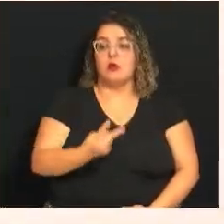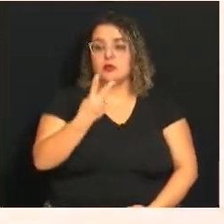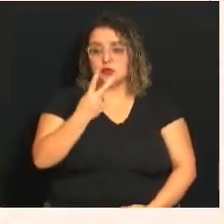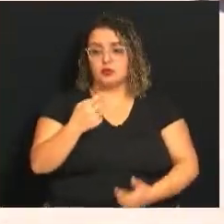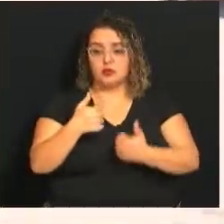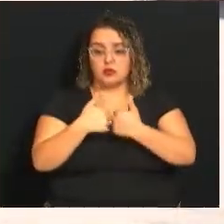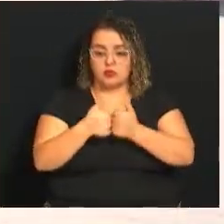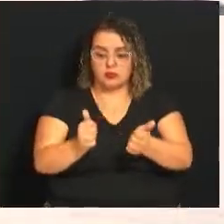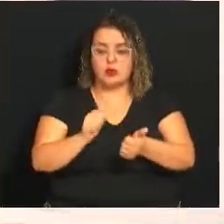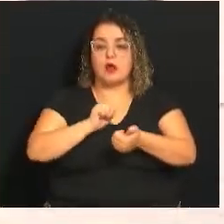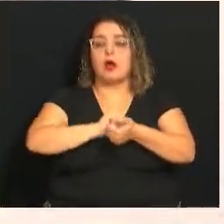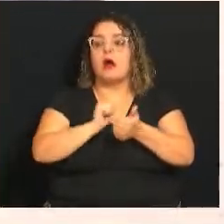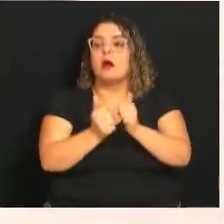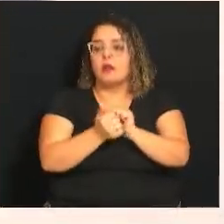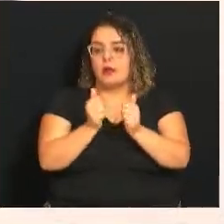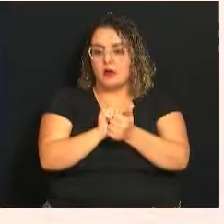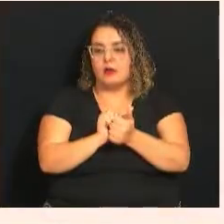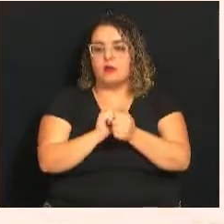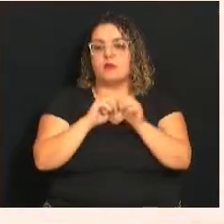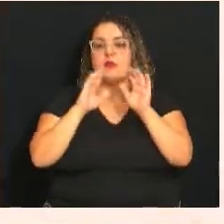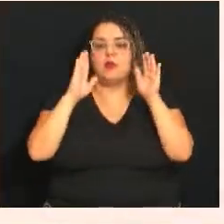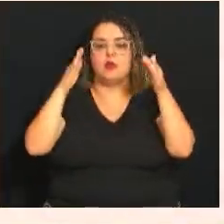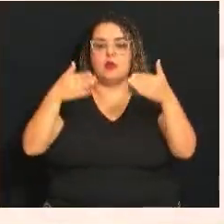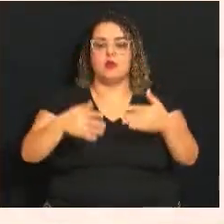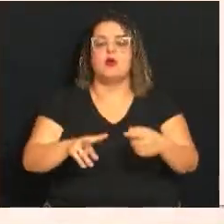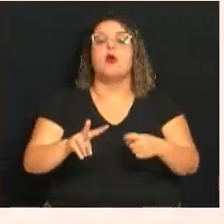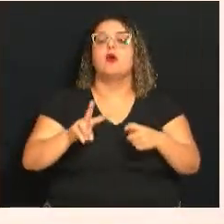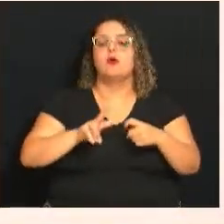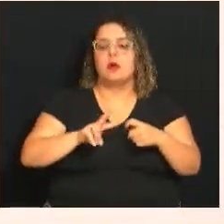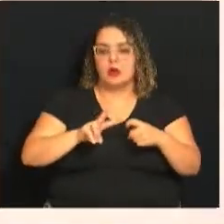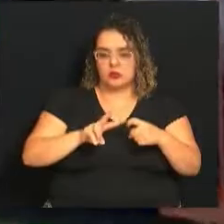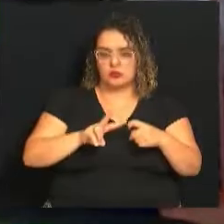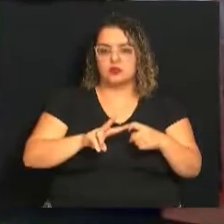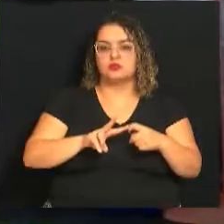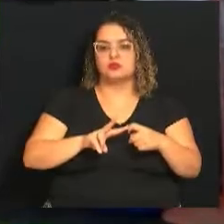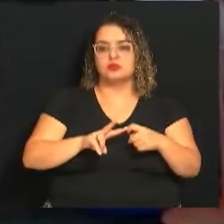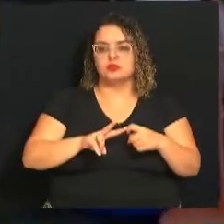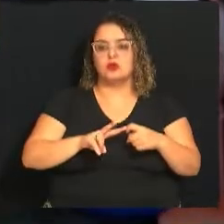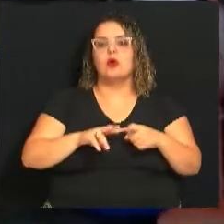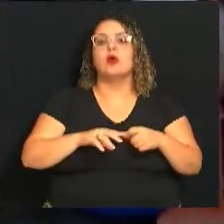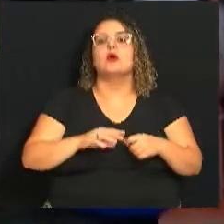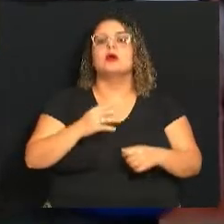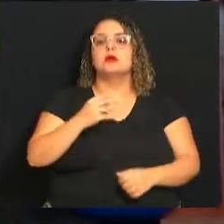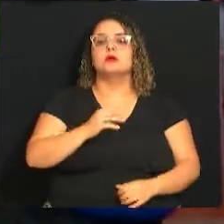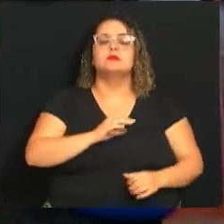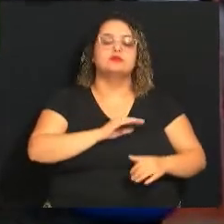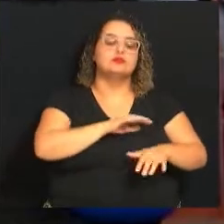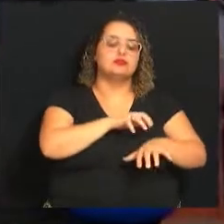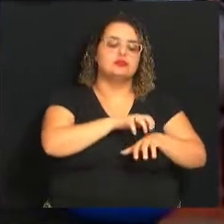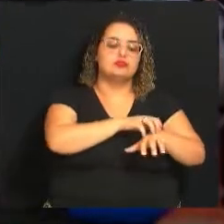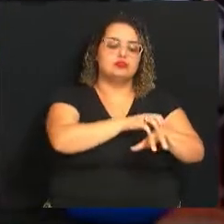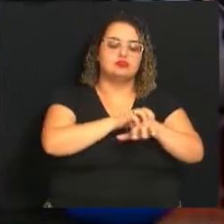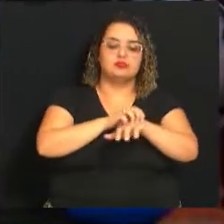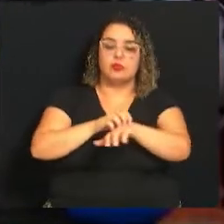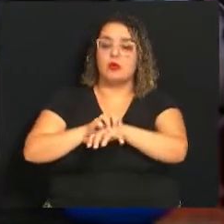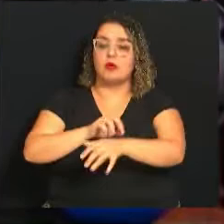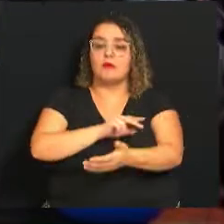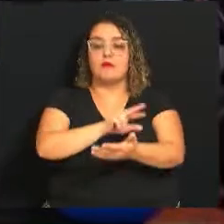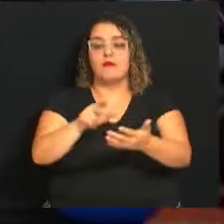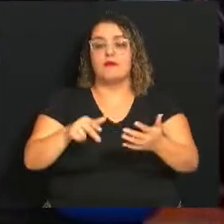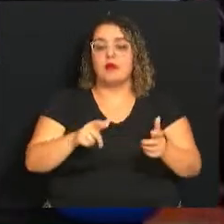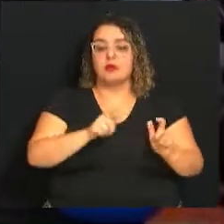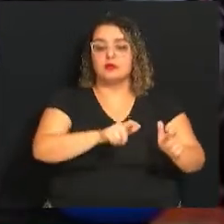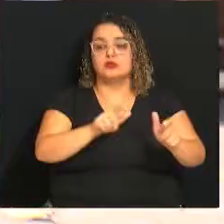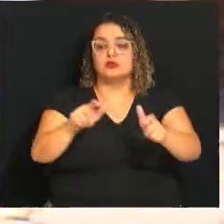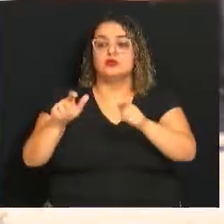serão adaptados para finalidades médicas veterinárias e percorreram simultaneamente diversas regiões da